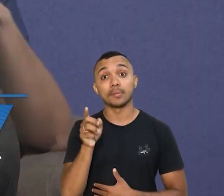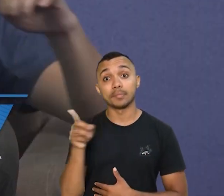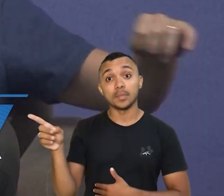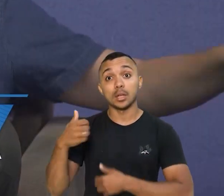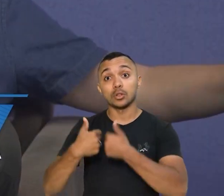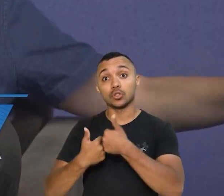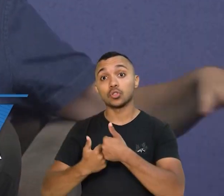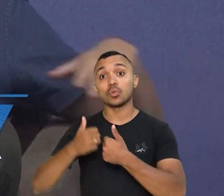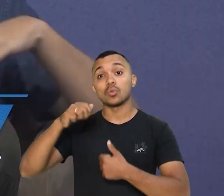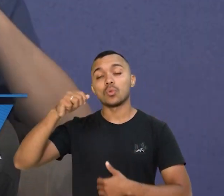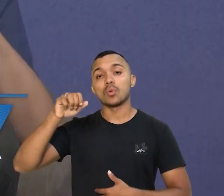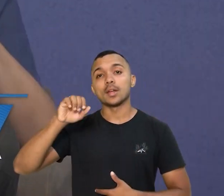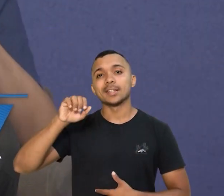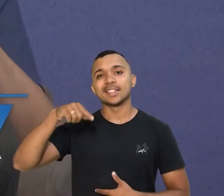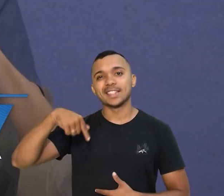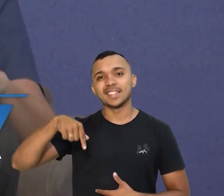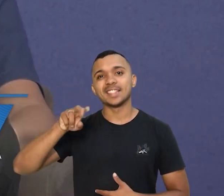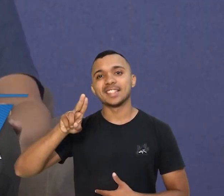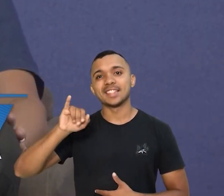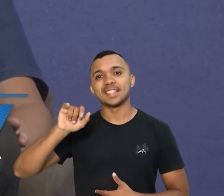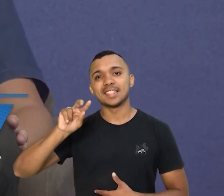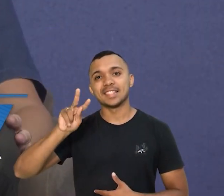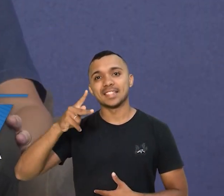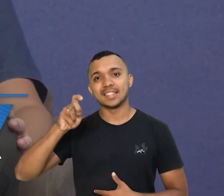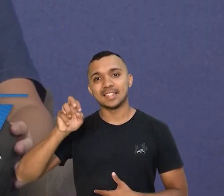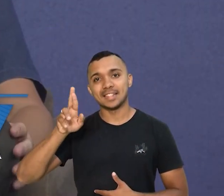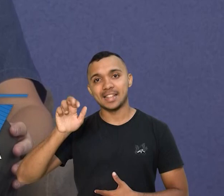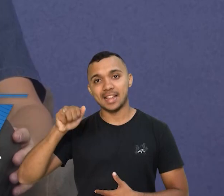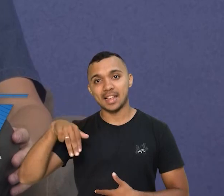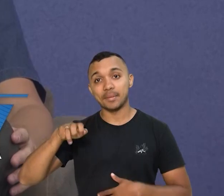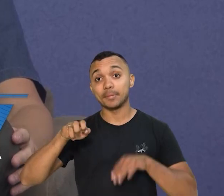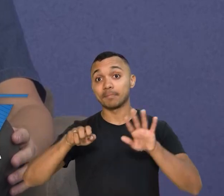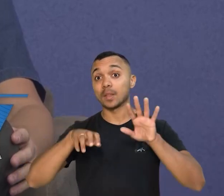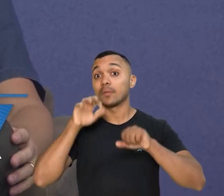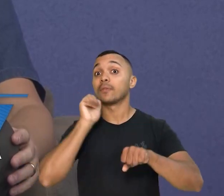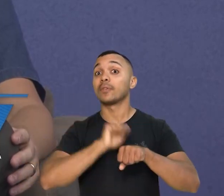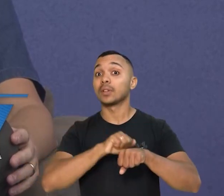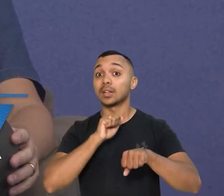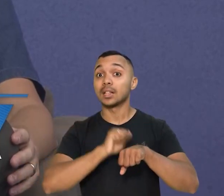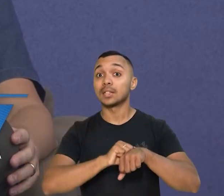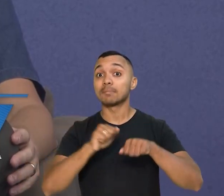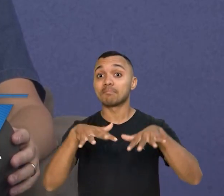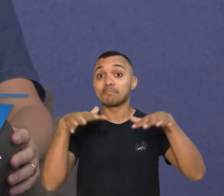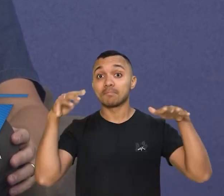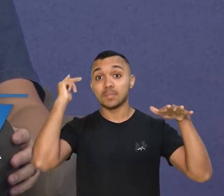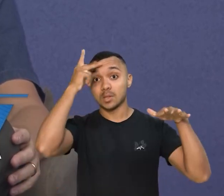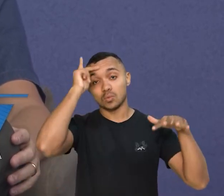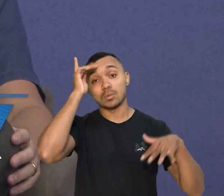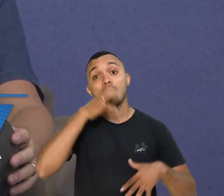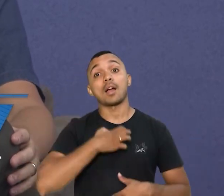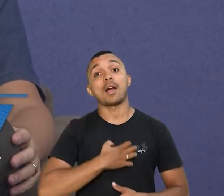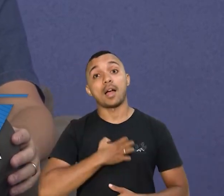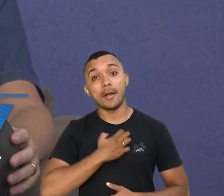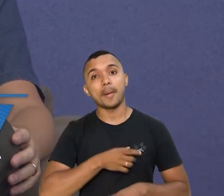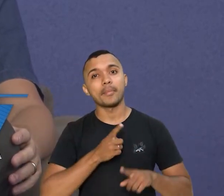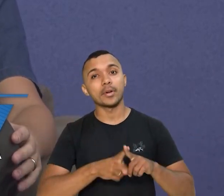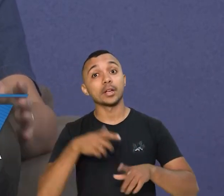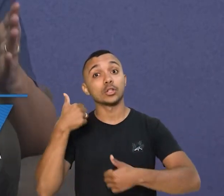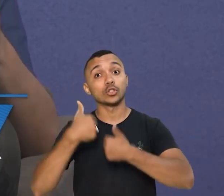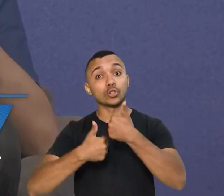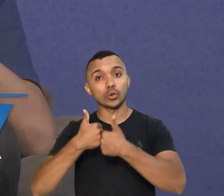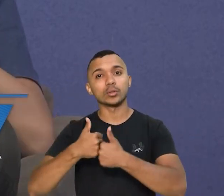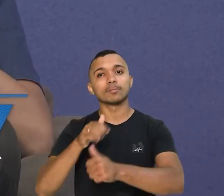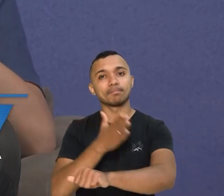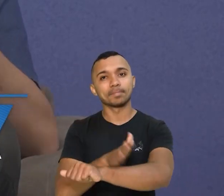dizem que ele volta. Eu só fiz uma pergunta. A torcida do Fortaleza ficou muito brava, porque, pessoal, assim, os jogadores que atuaram no